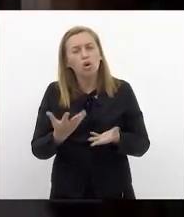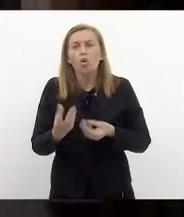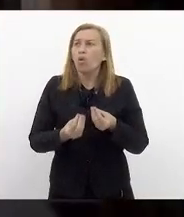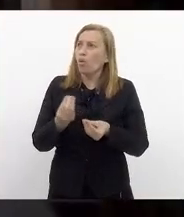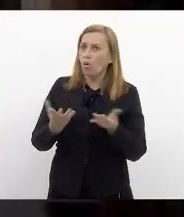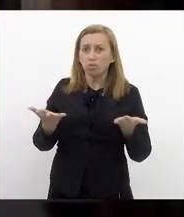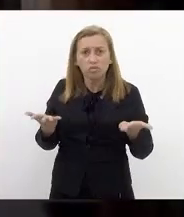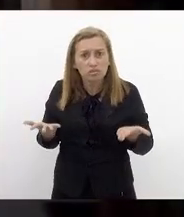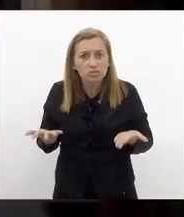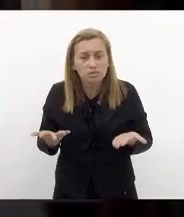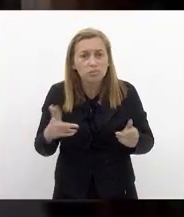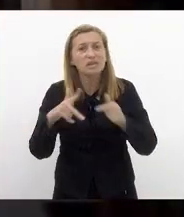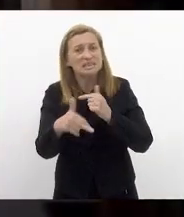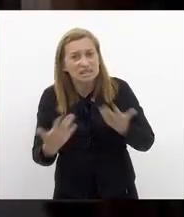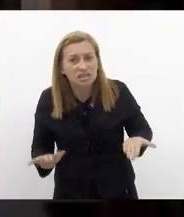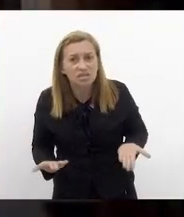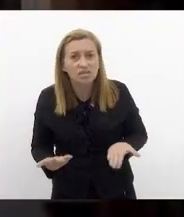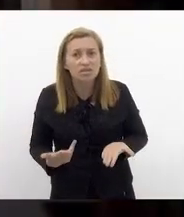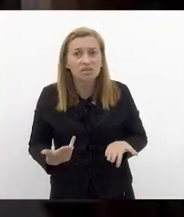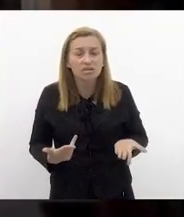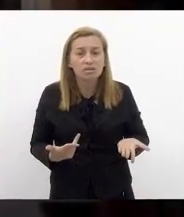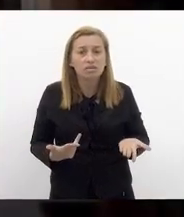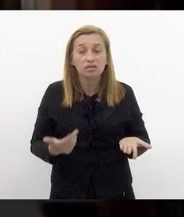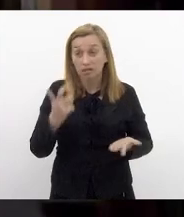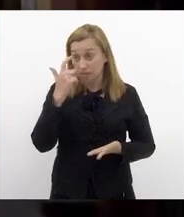se viu isto.